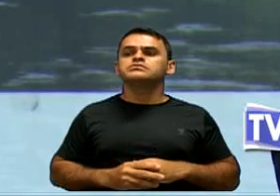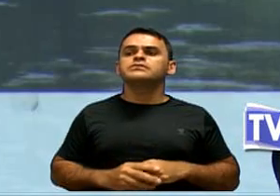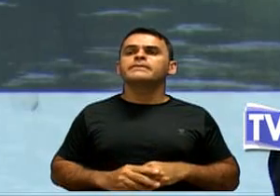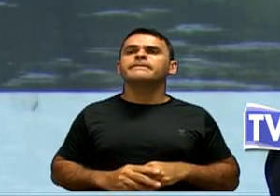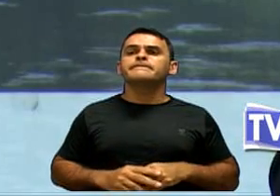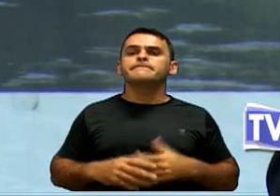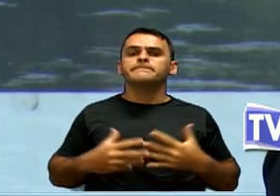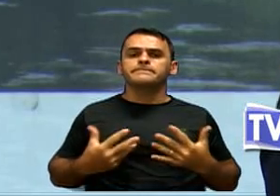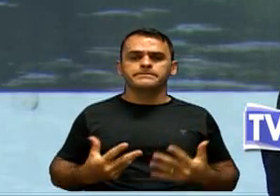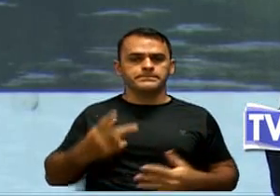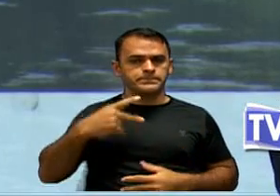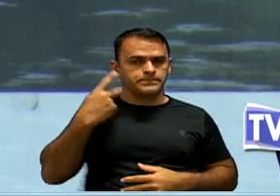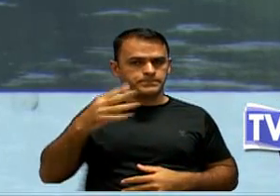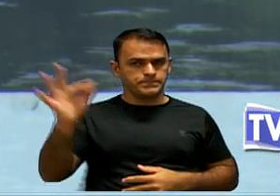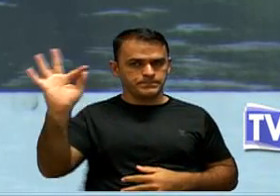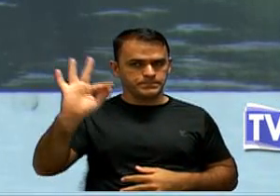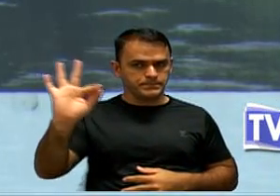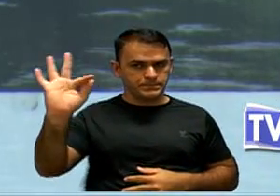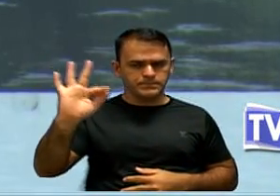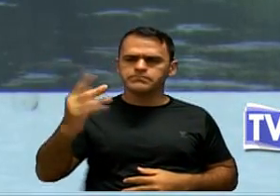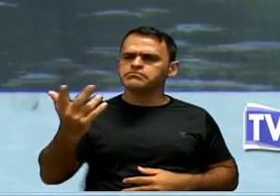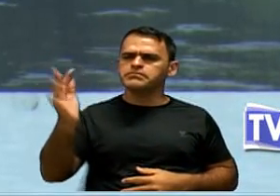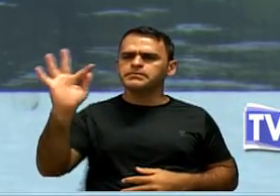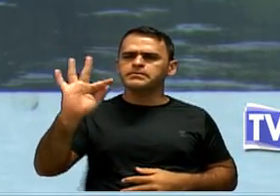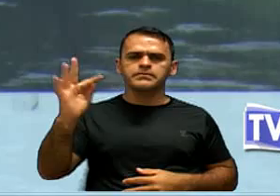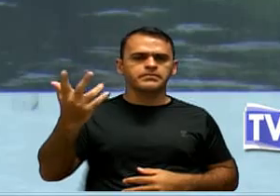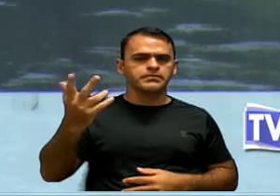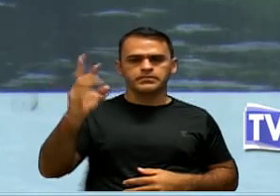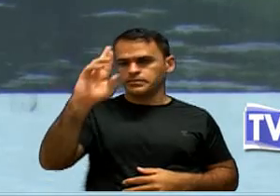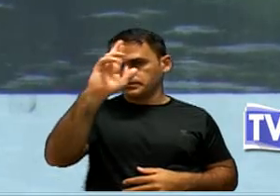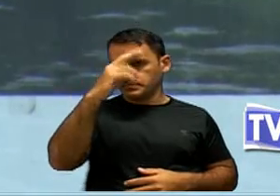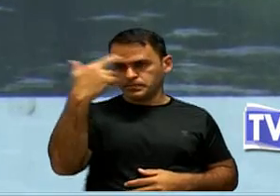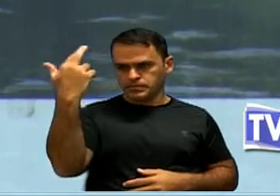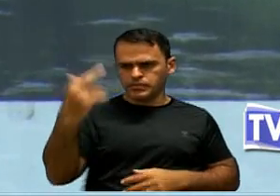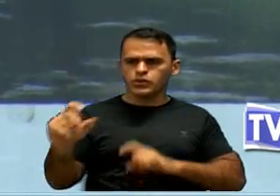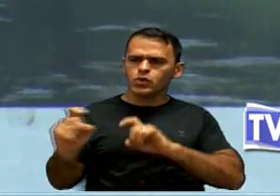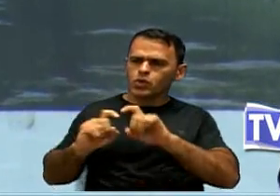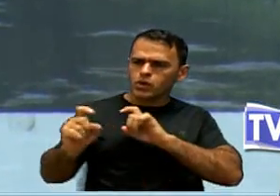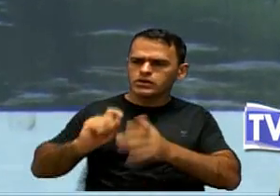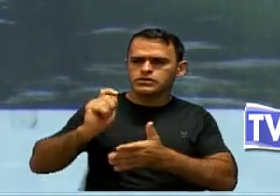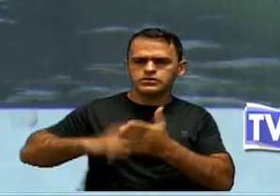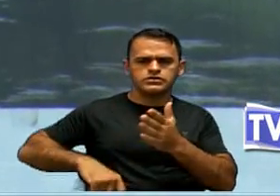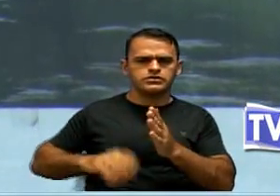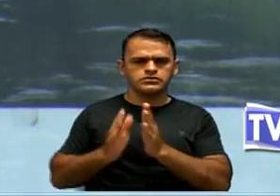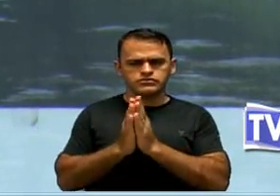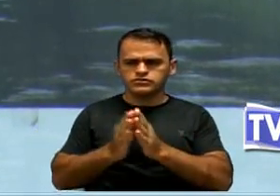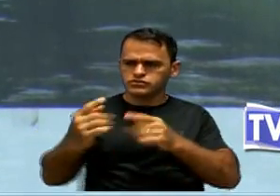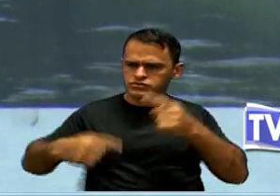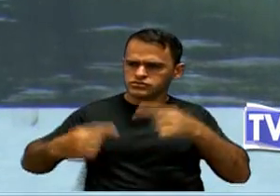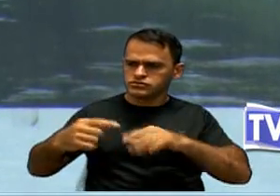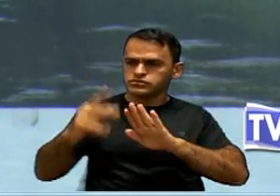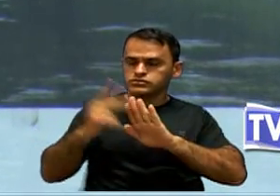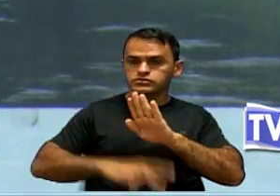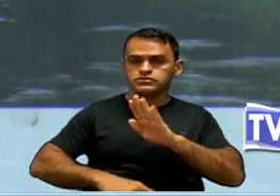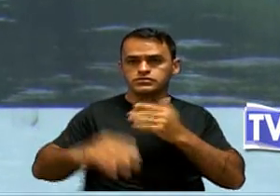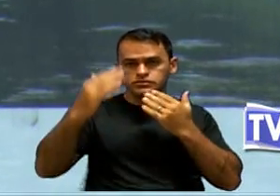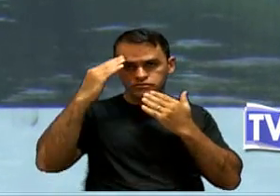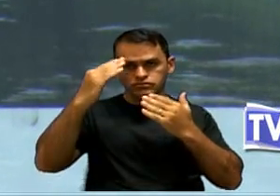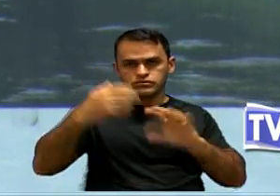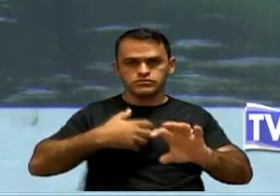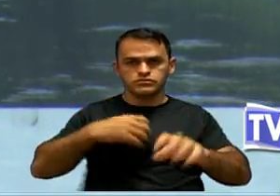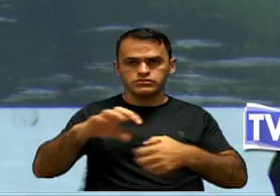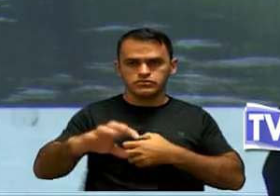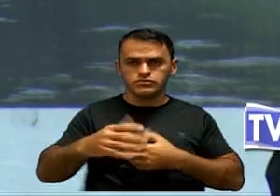como o vereador França, cadê o França? O vereador Renan, se puderem emitir os pareceres, a gente debate o projeto. Obrigado pela compreensão